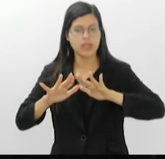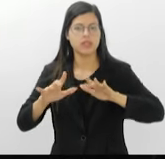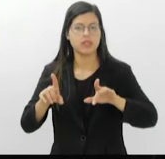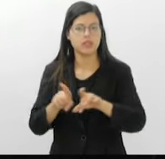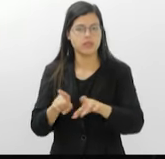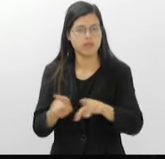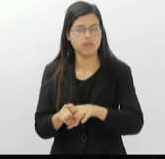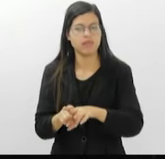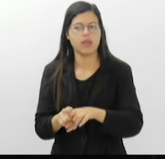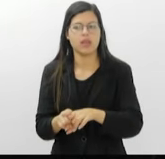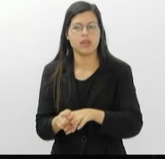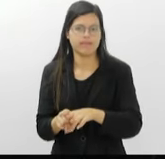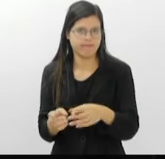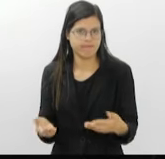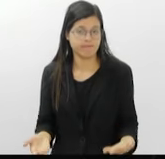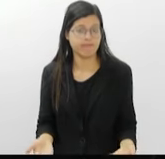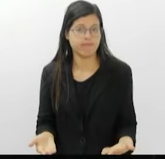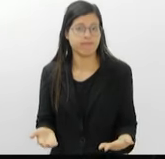candidatos,